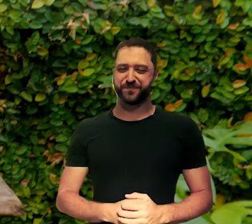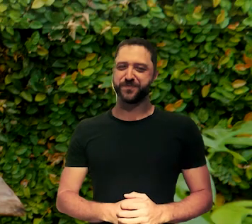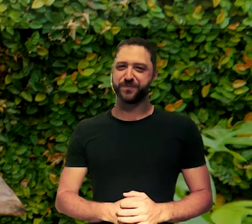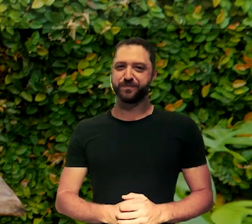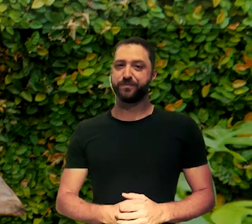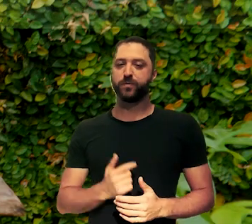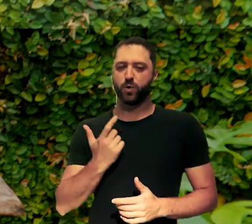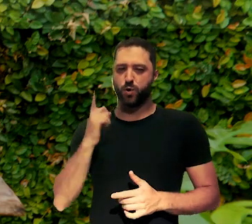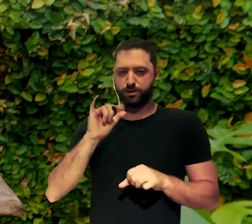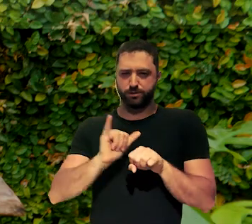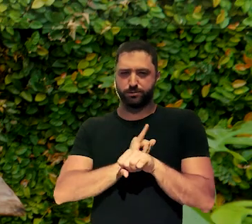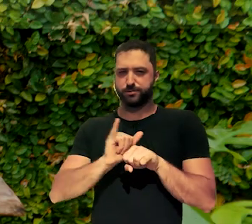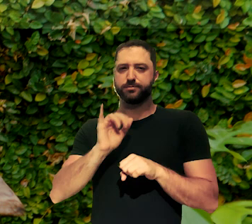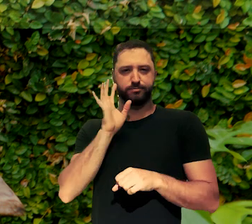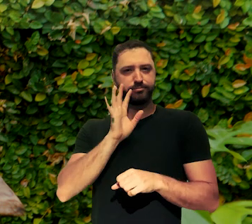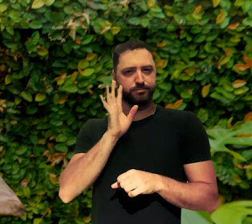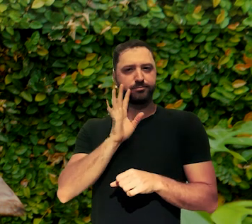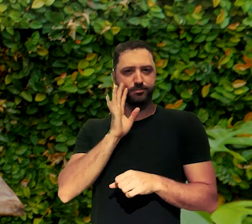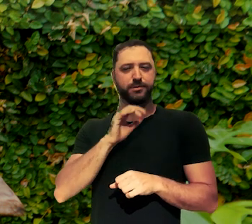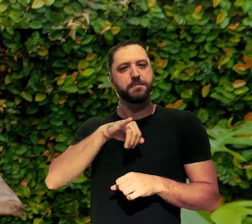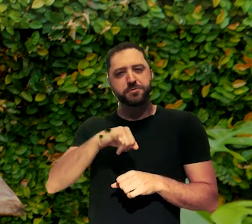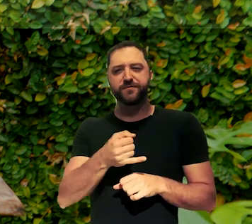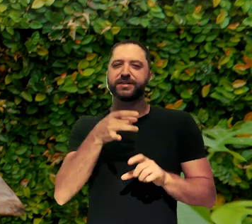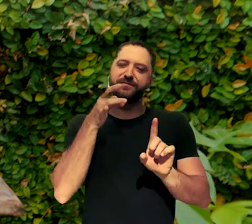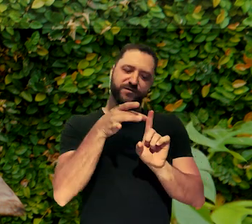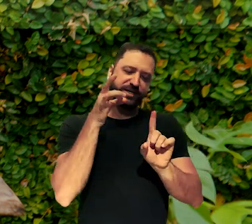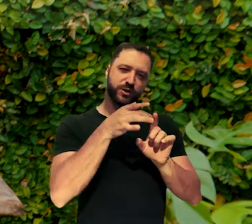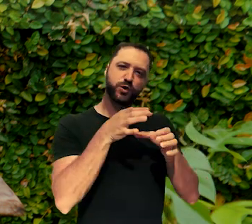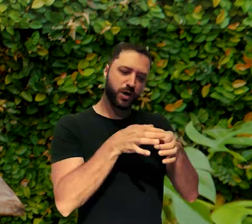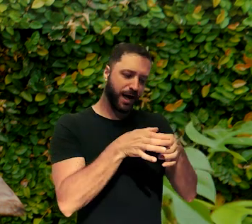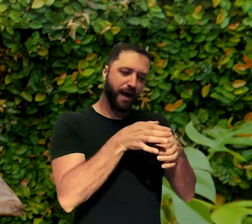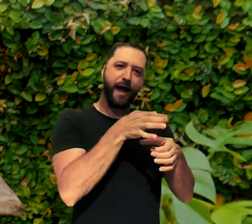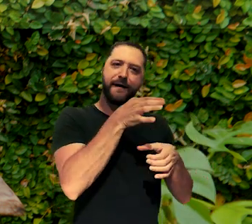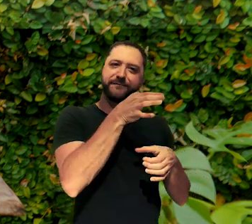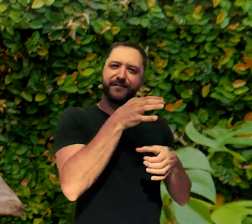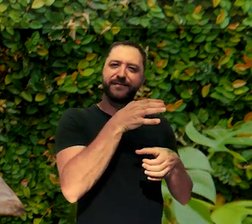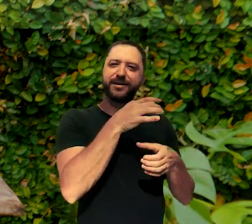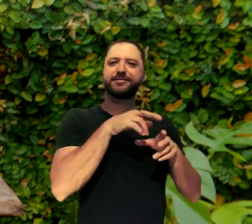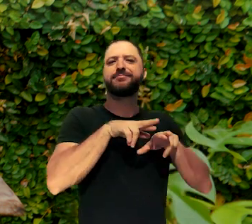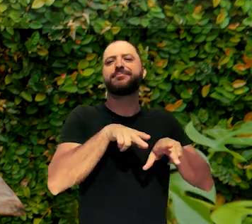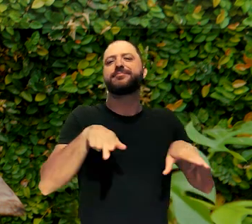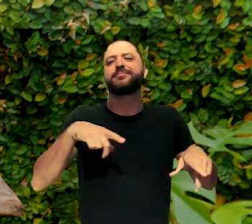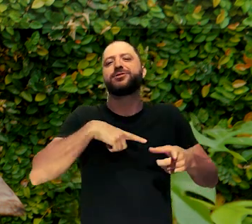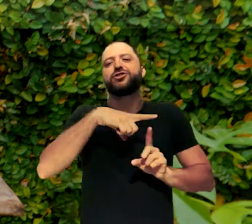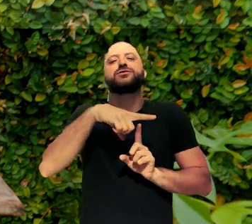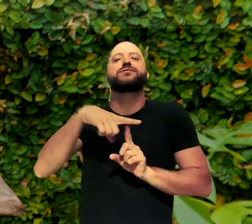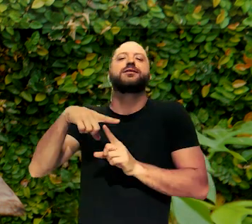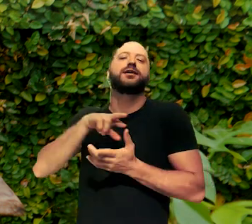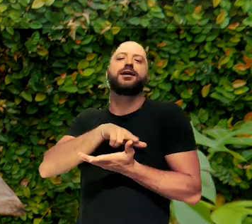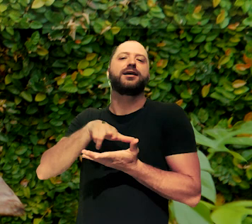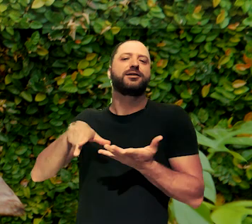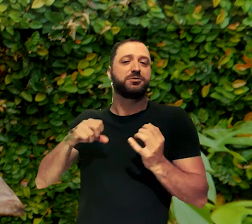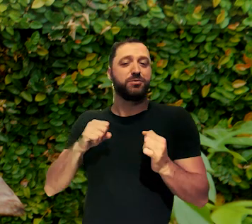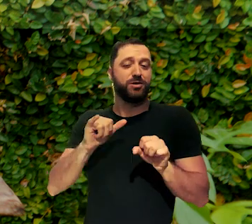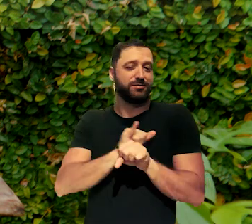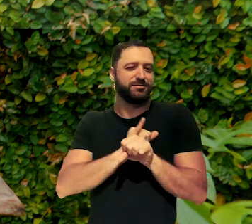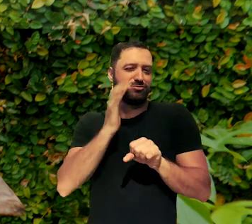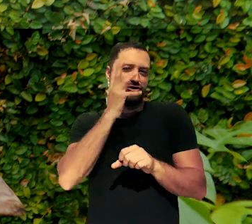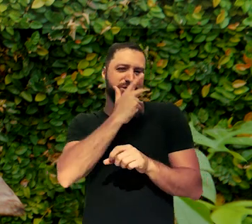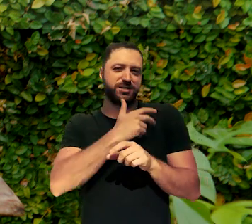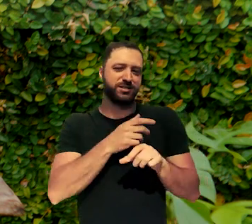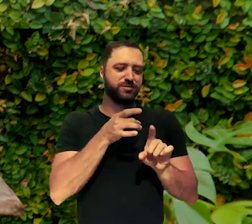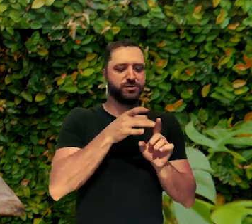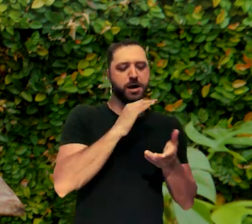que a gente tem é aproveitar essas garrafas de vidro, né? Que tem vários modelos e tudo mais, é para fazer uma composição, fica super